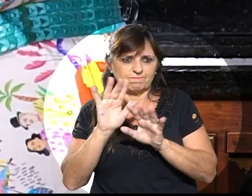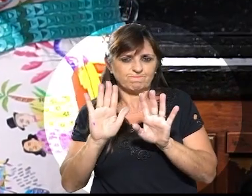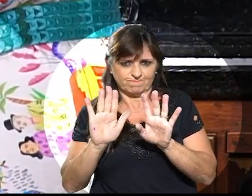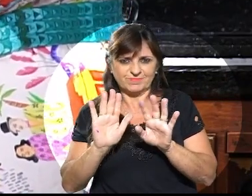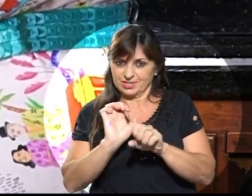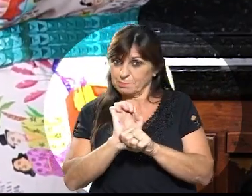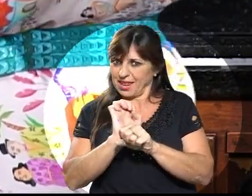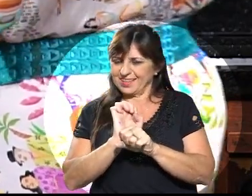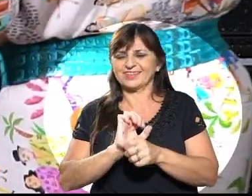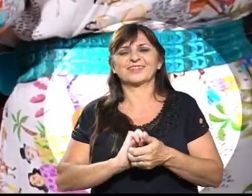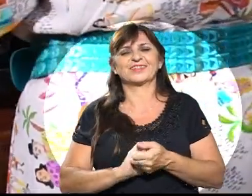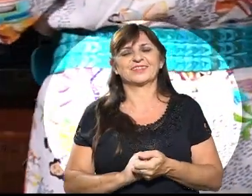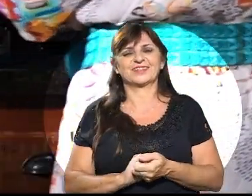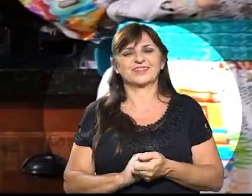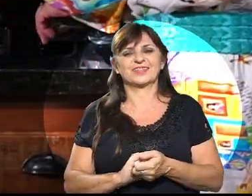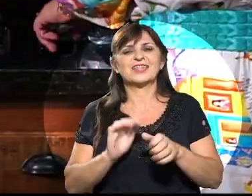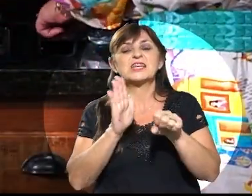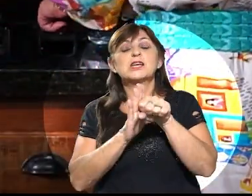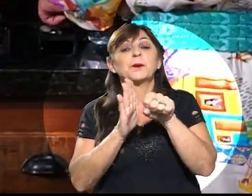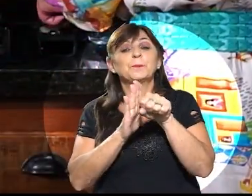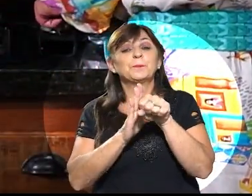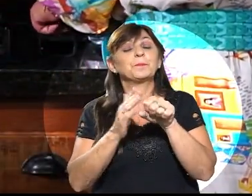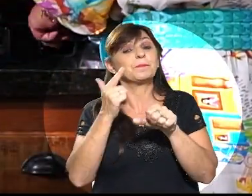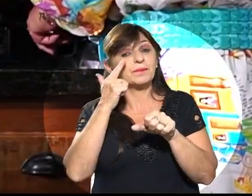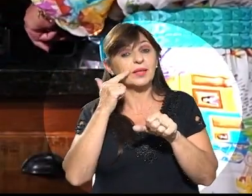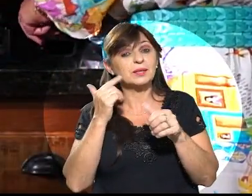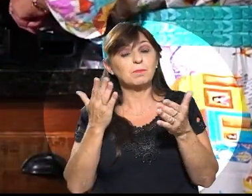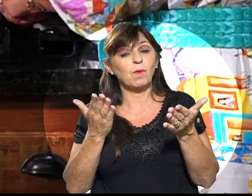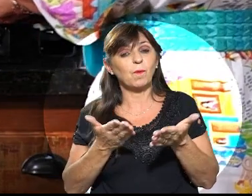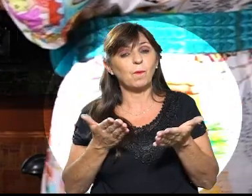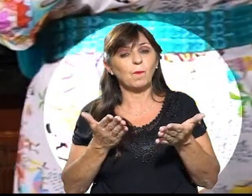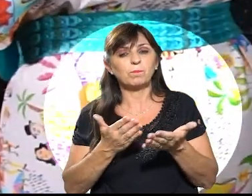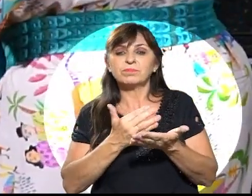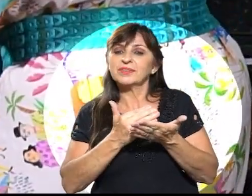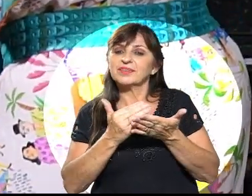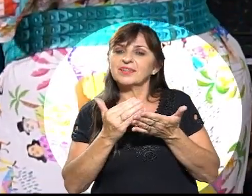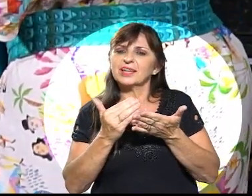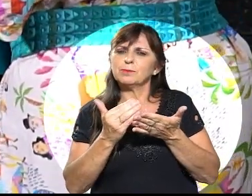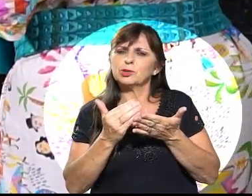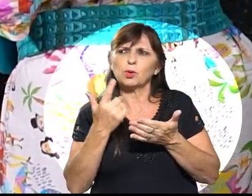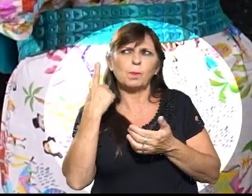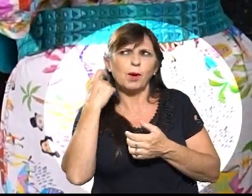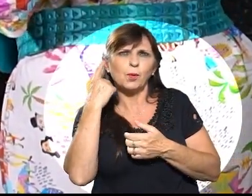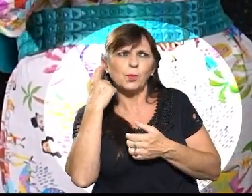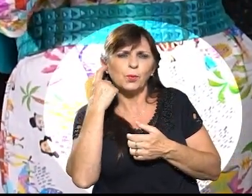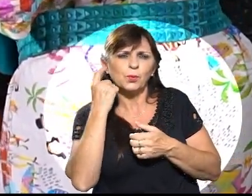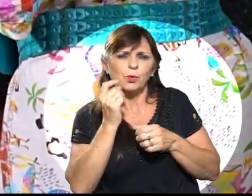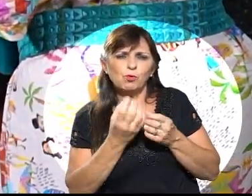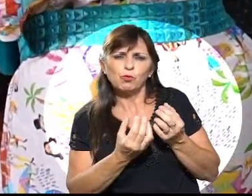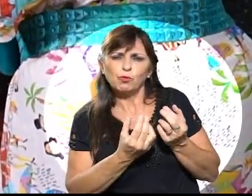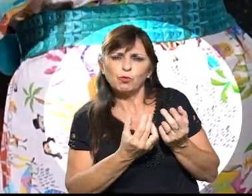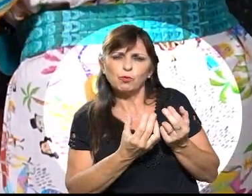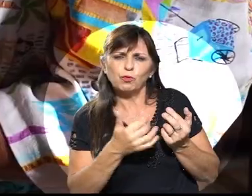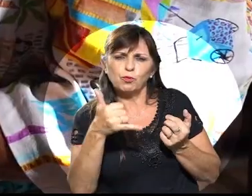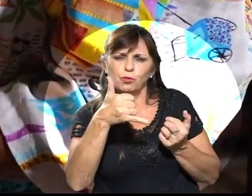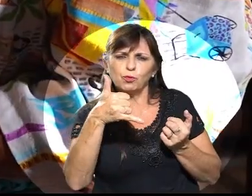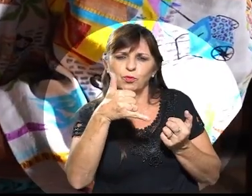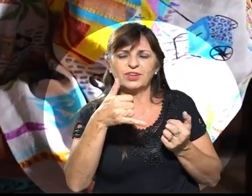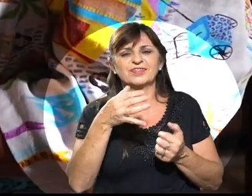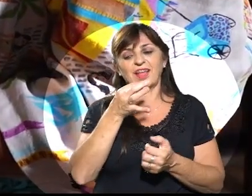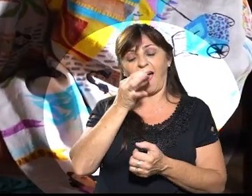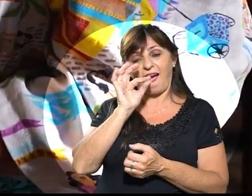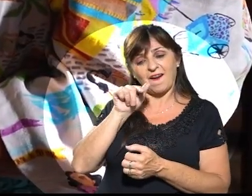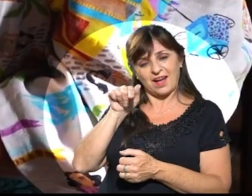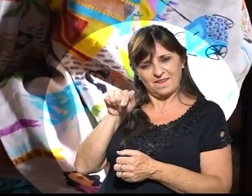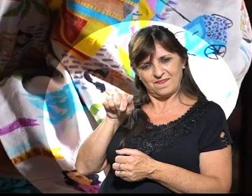A cebola já se já começou a fazer barulho. E aqui nós temos o café. O café nós é a última vamos fazer, né?